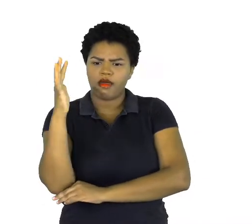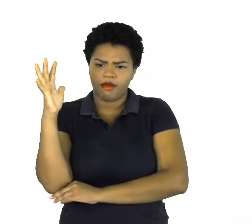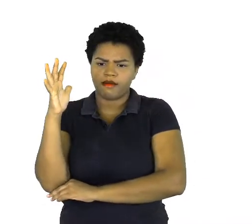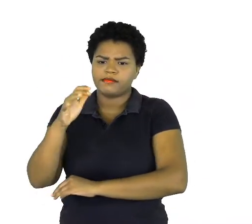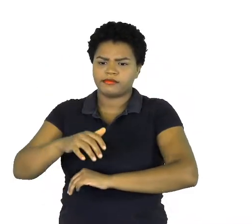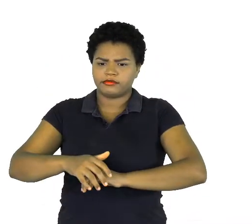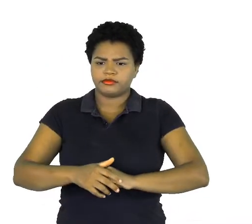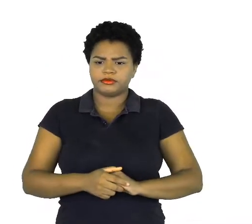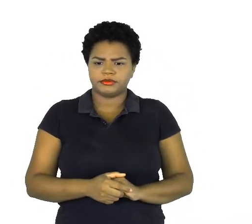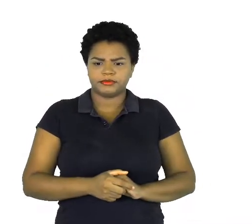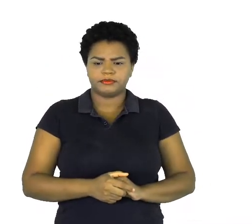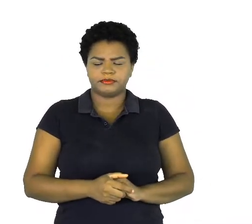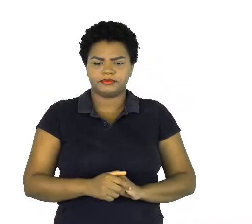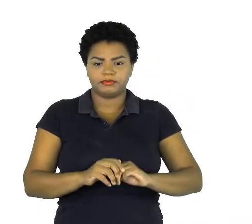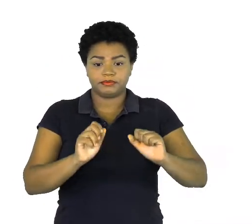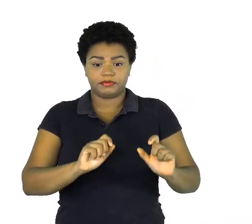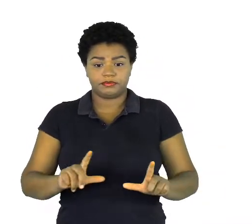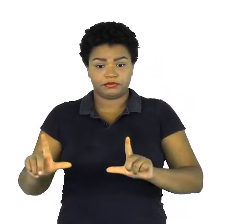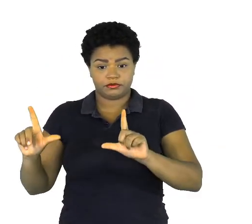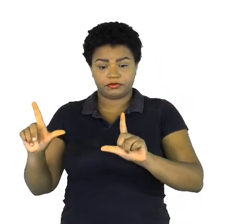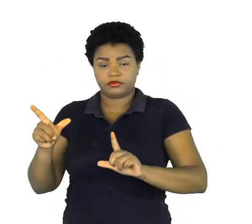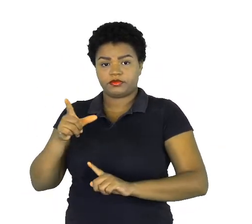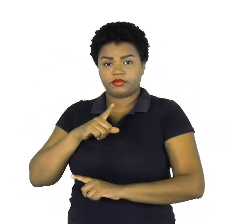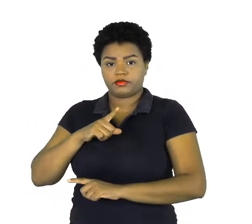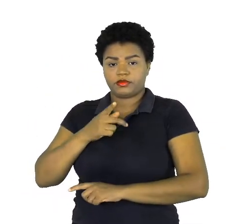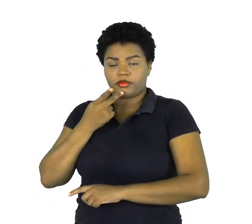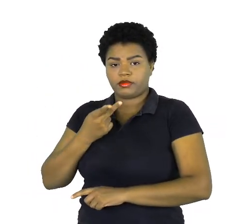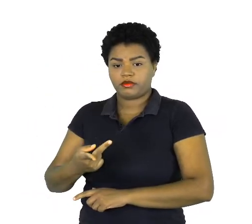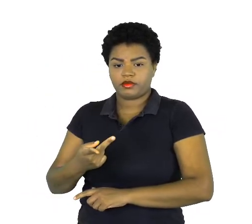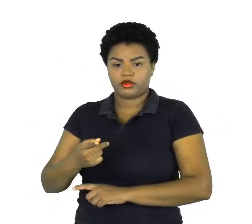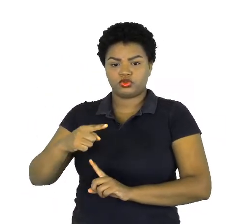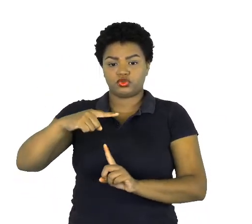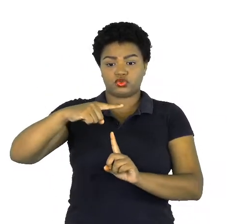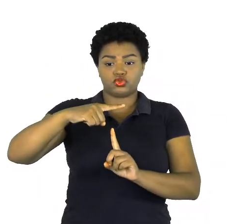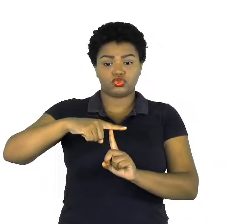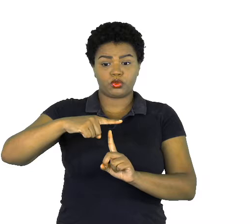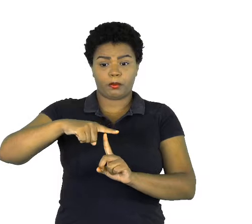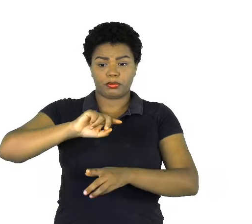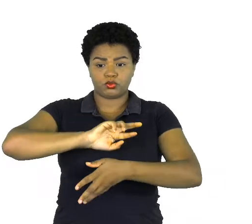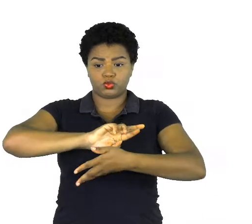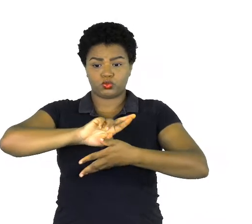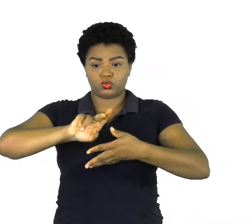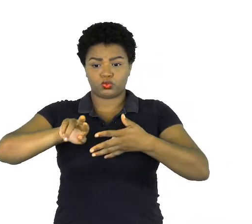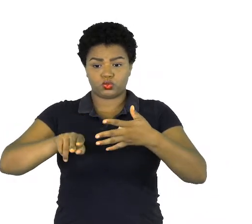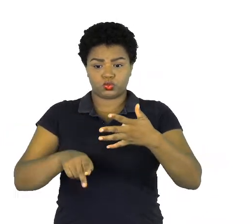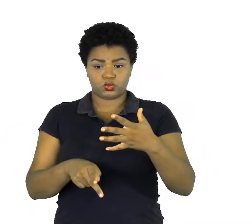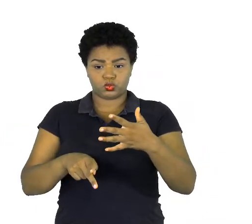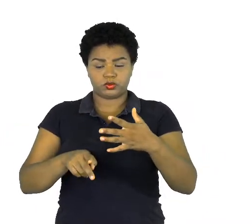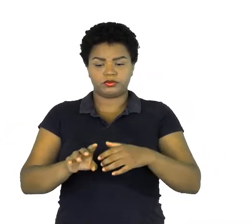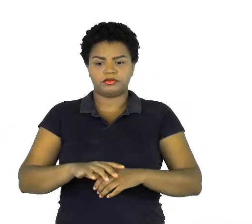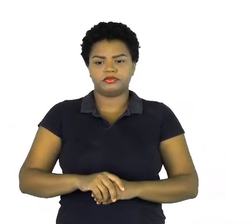aí no slide diz assim, tipo de espécie. Existe,